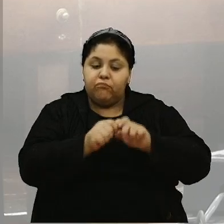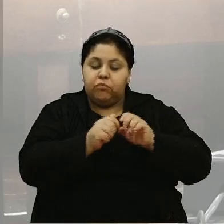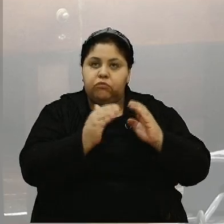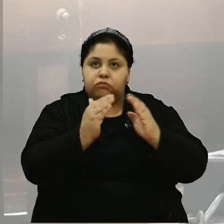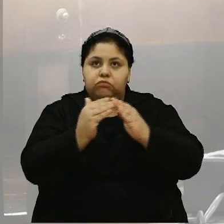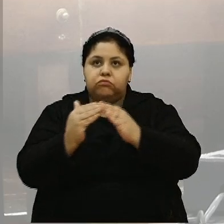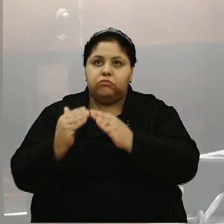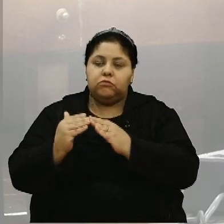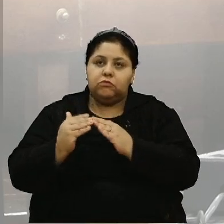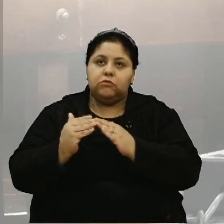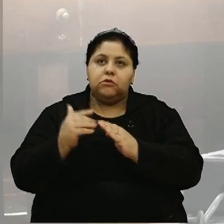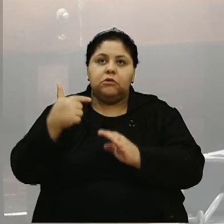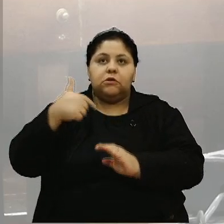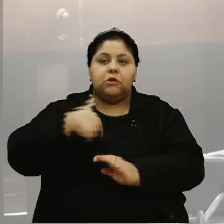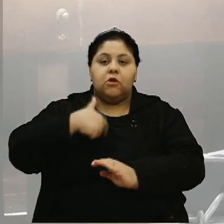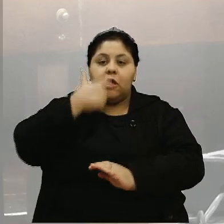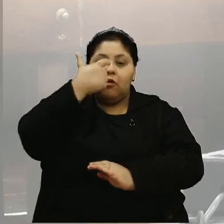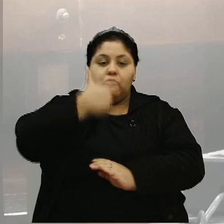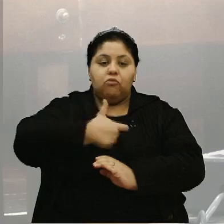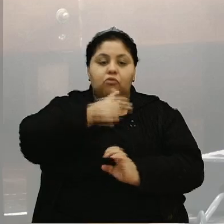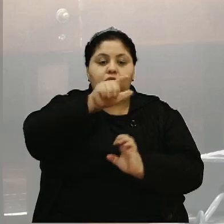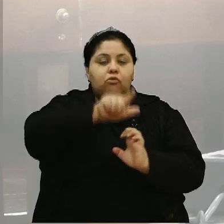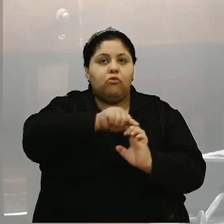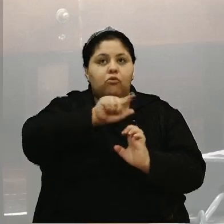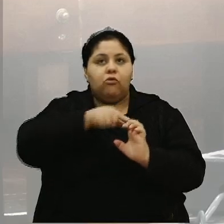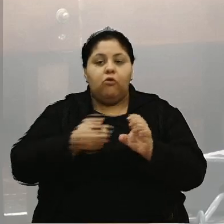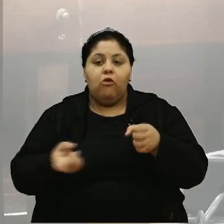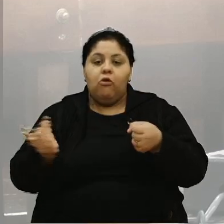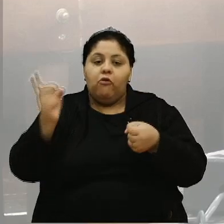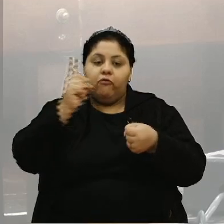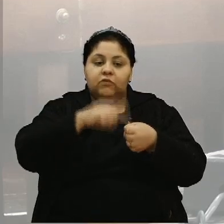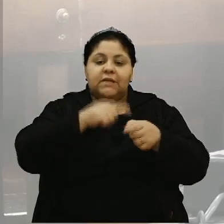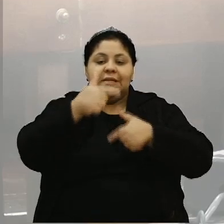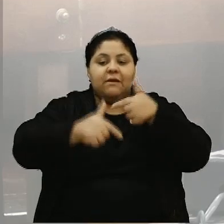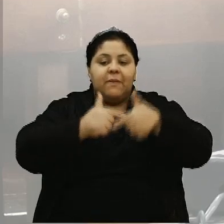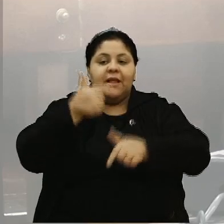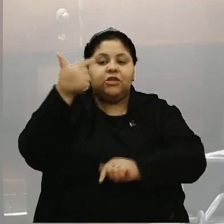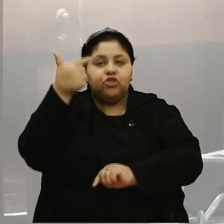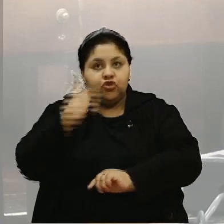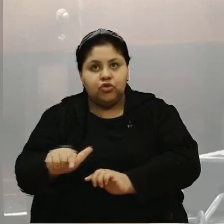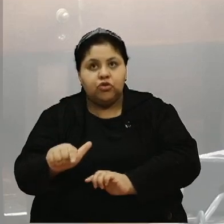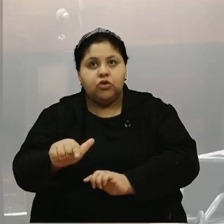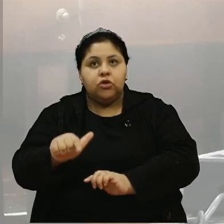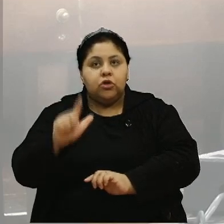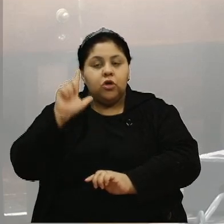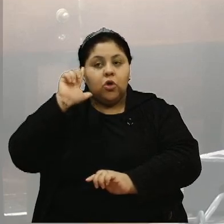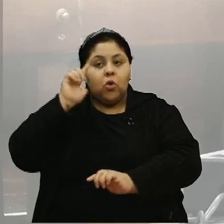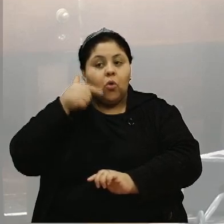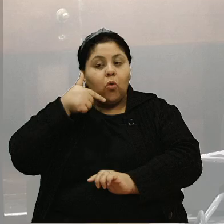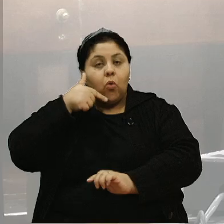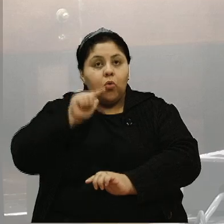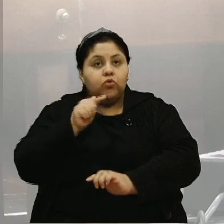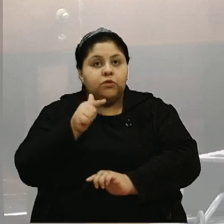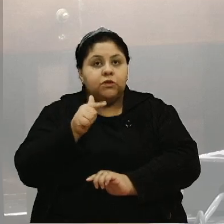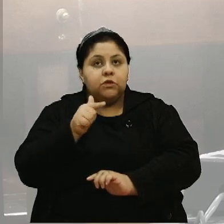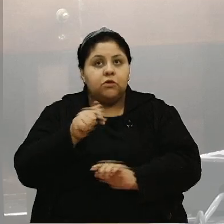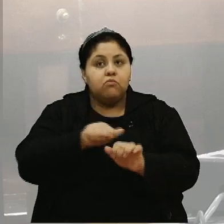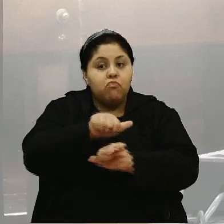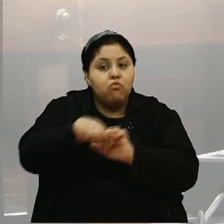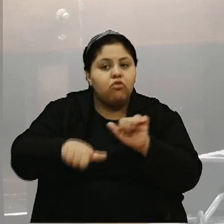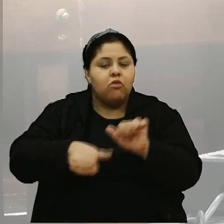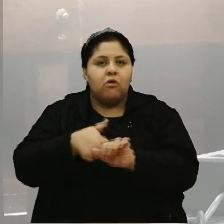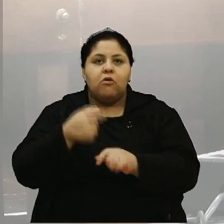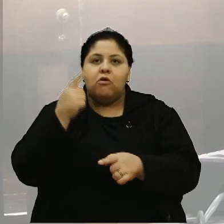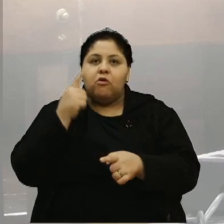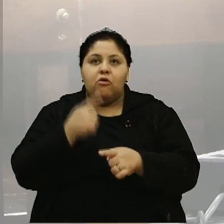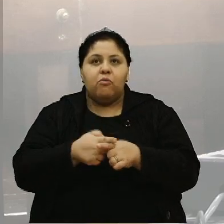falou assim, ó, eu sou empresário, vou voltar a trabalhar de novo e vou tentar conseguir reverter, porque estou cheio